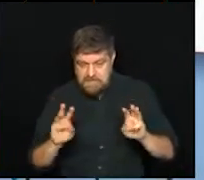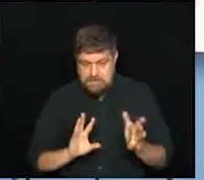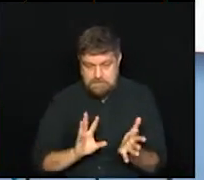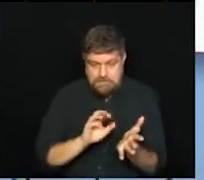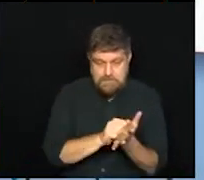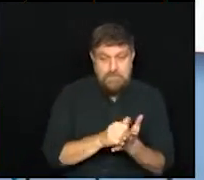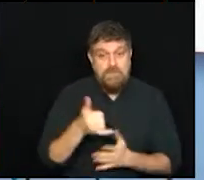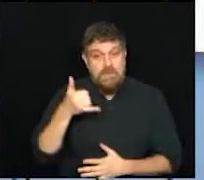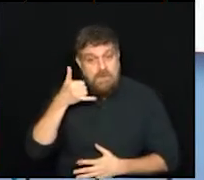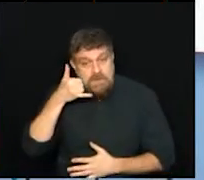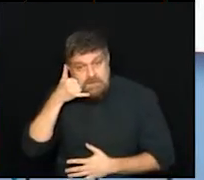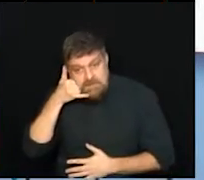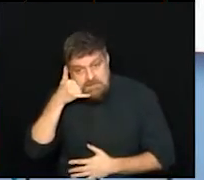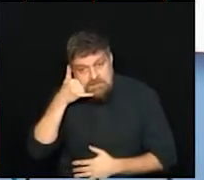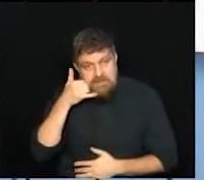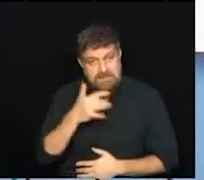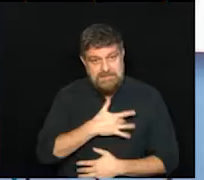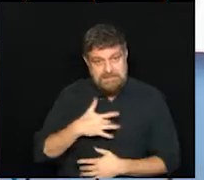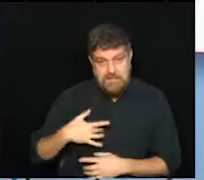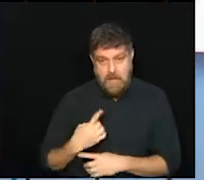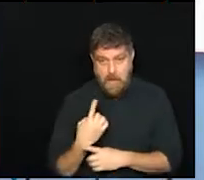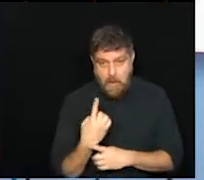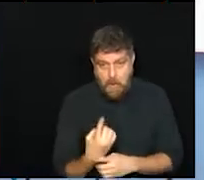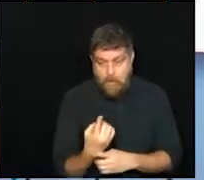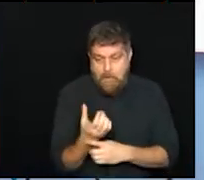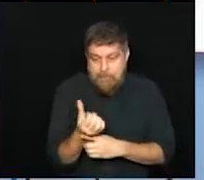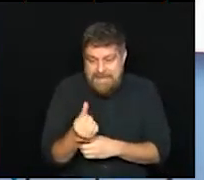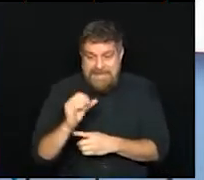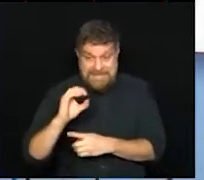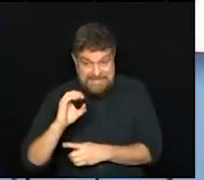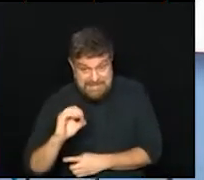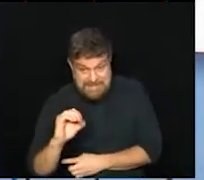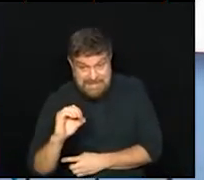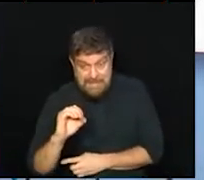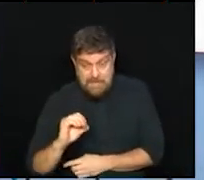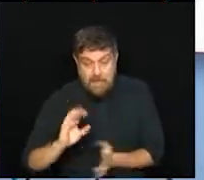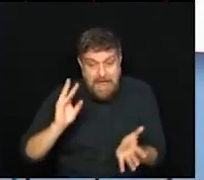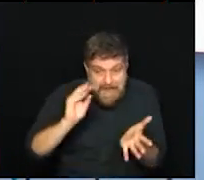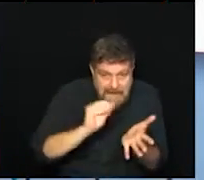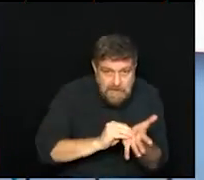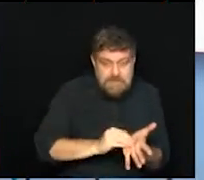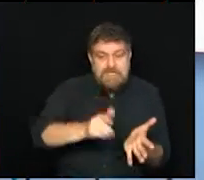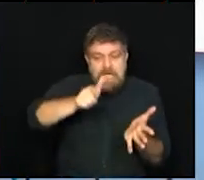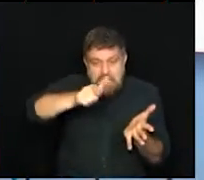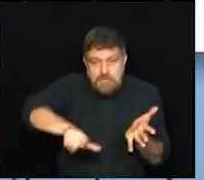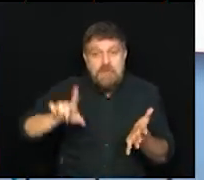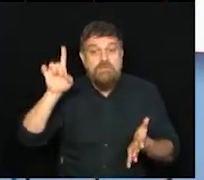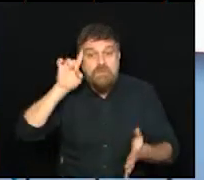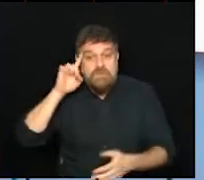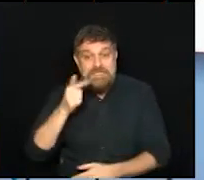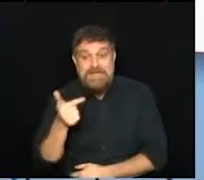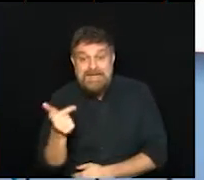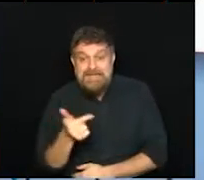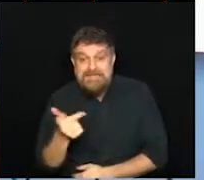no telefone Disque Saúde 160, reagendar essa